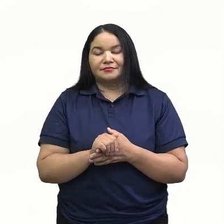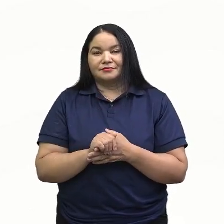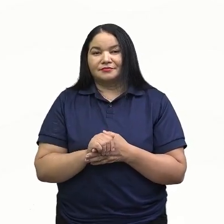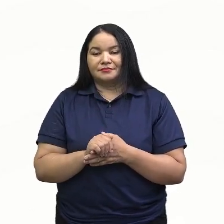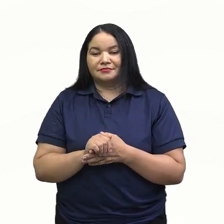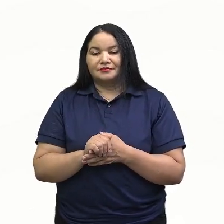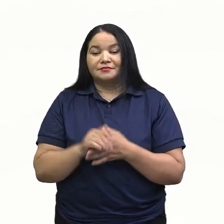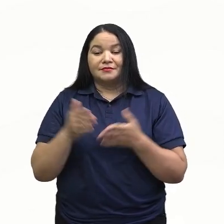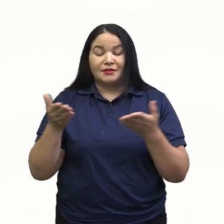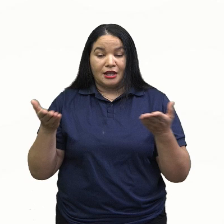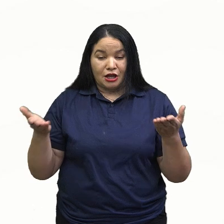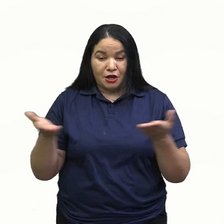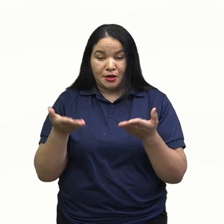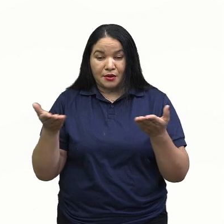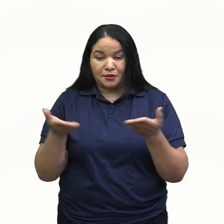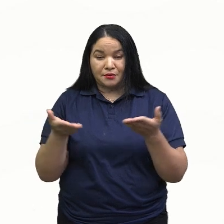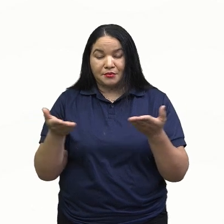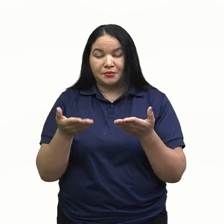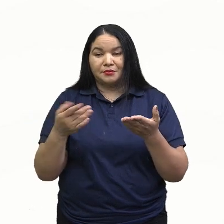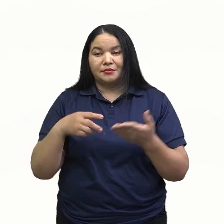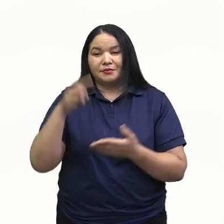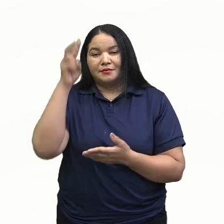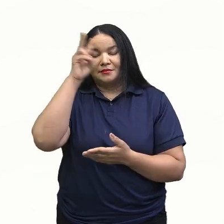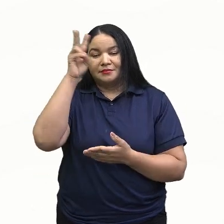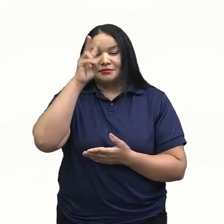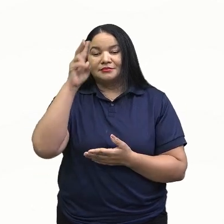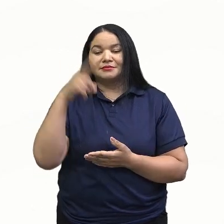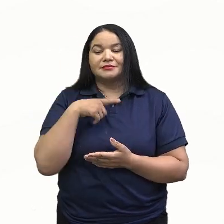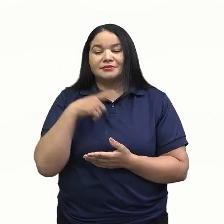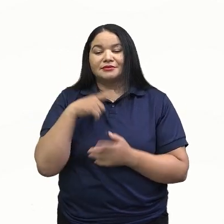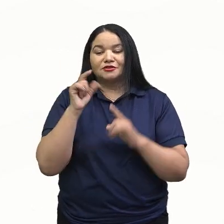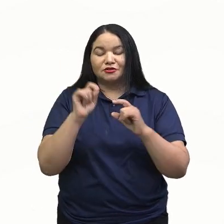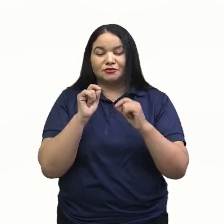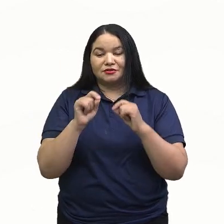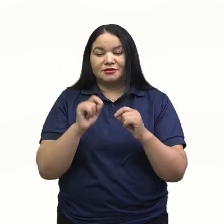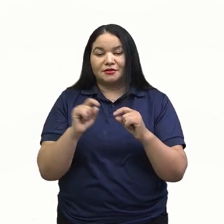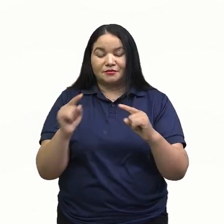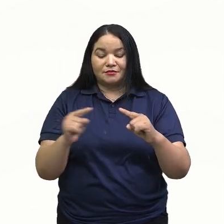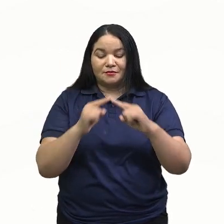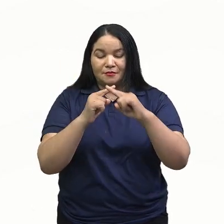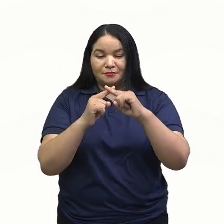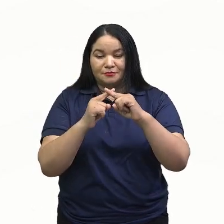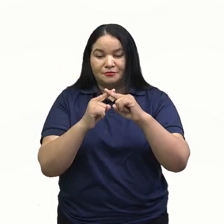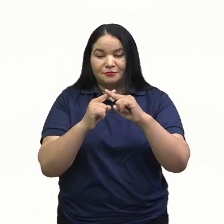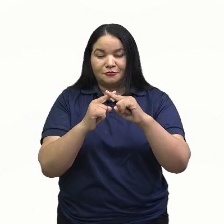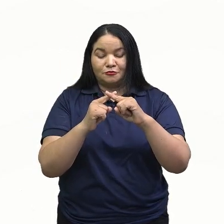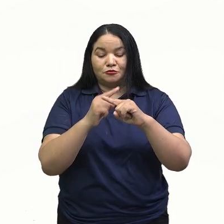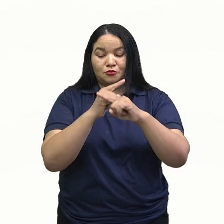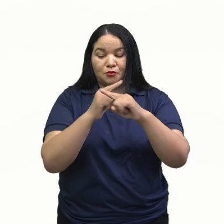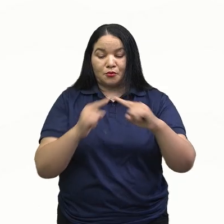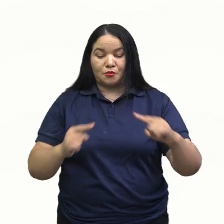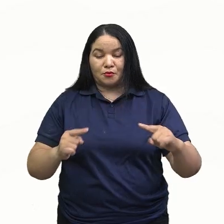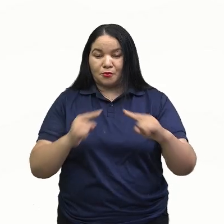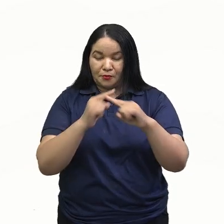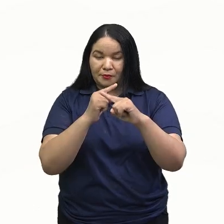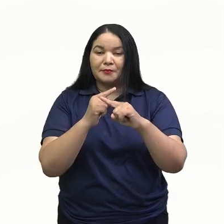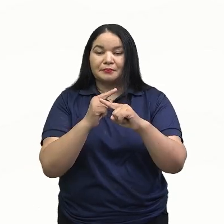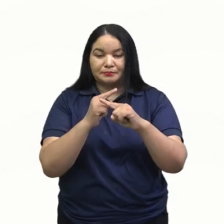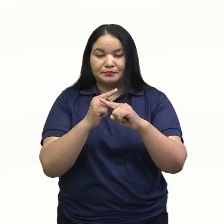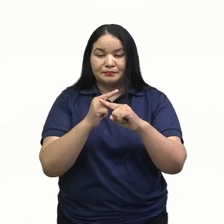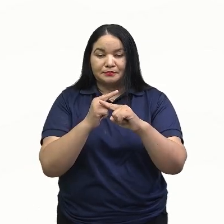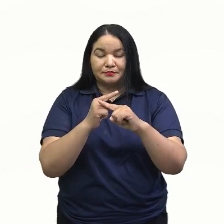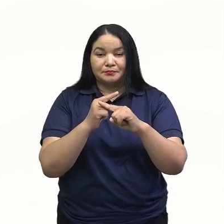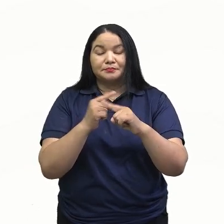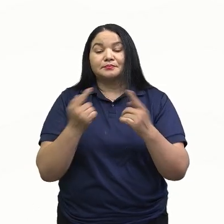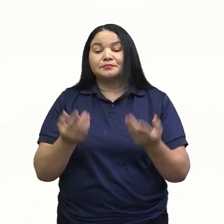aqui. E agora, lembrando, né, que eu tenho uma proporção, produto dos meios será igual ao produto dos extremos. Aí, o que é